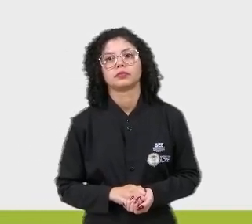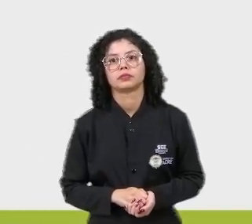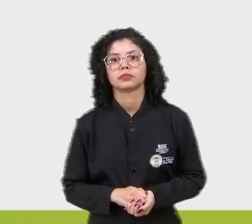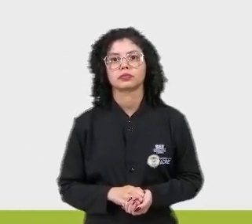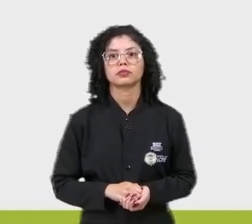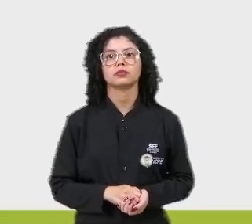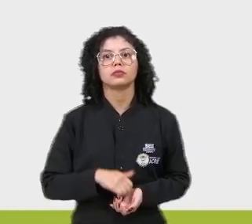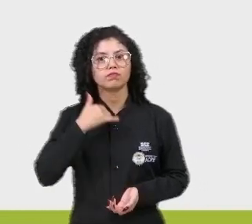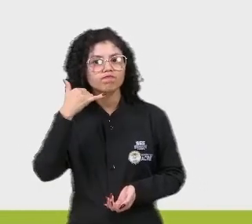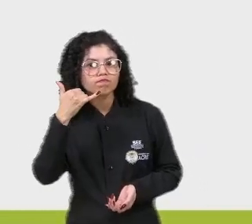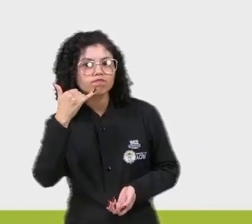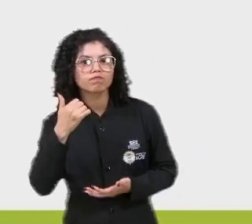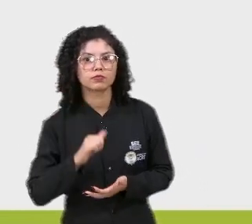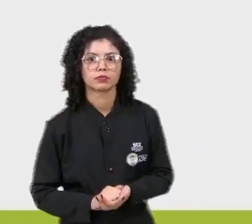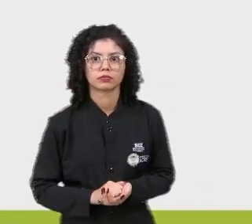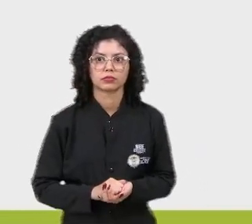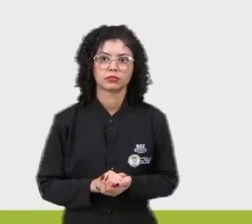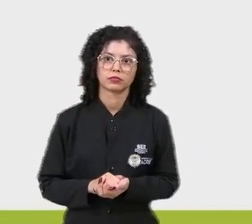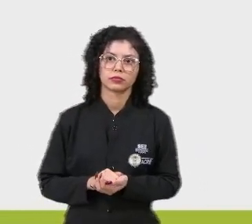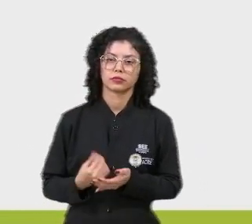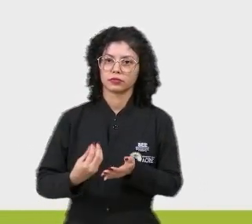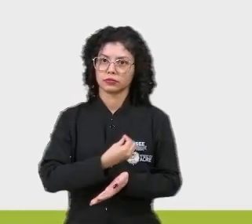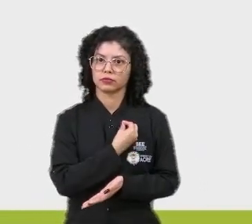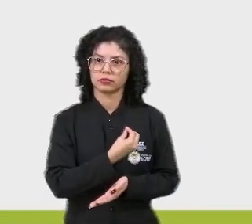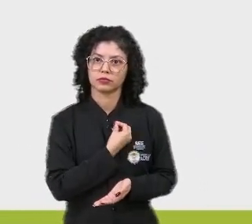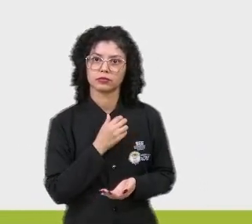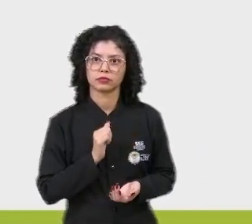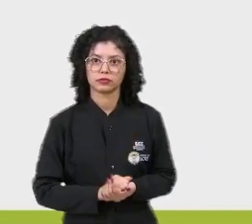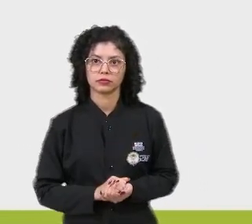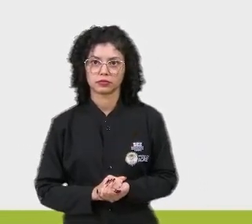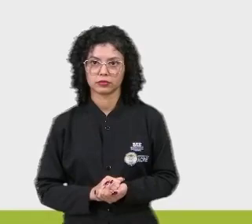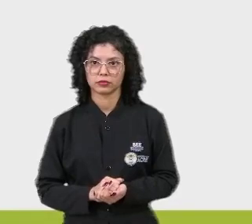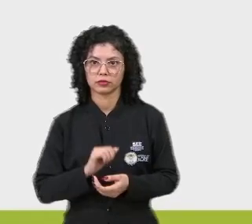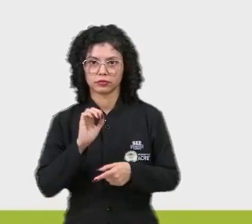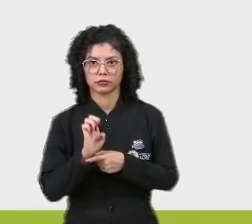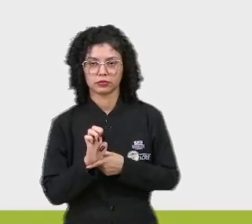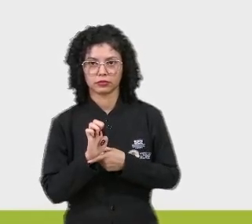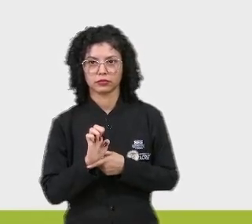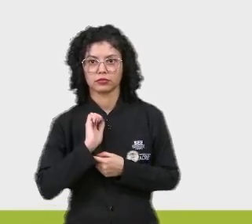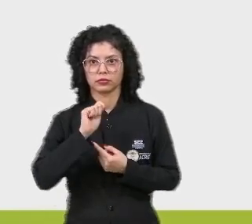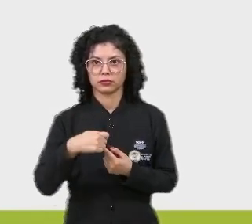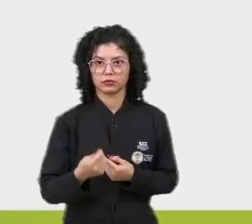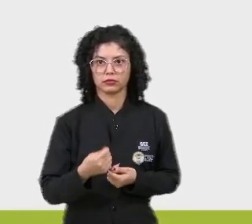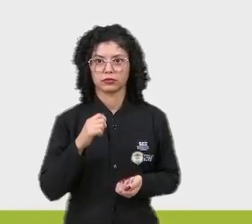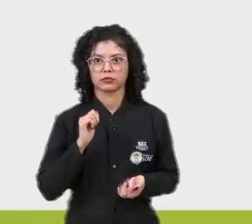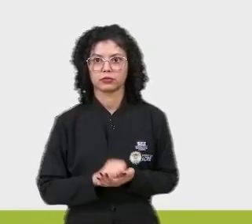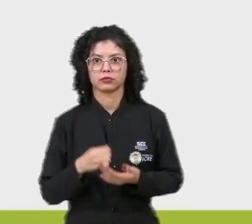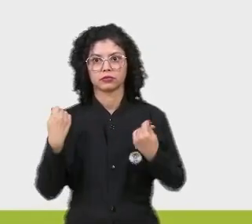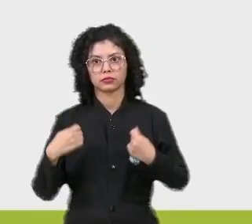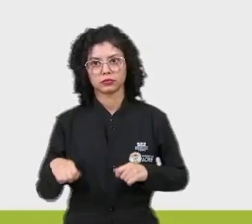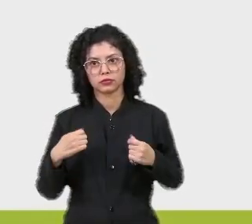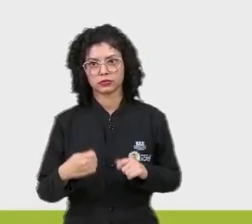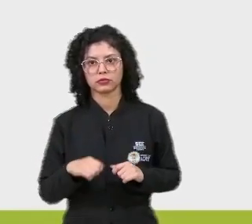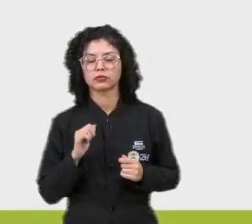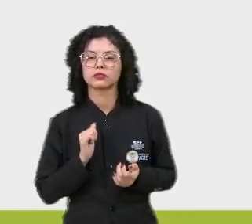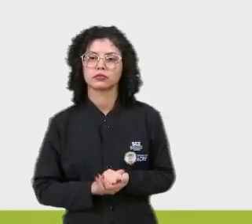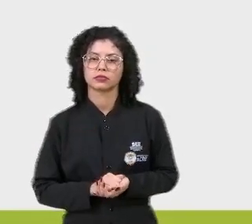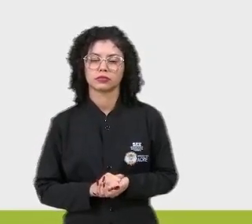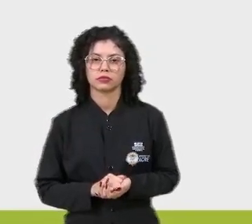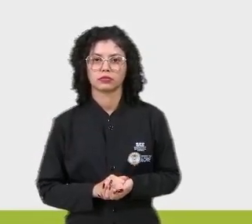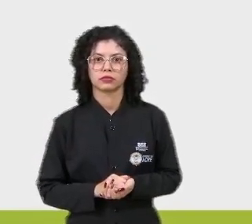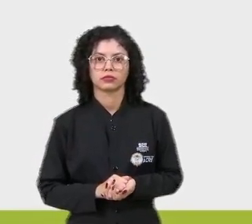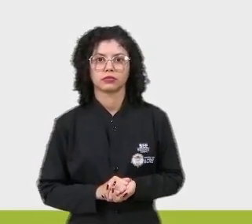D denunciar a situação de carencia vivida pelos refugiados e letra e simbolizar a